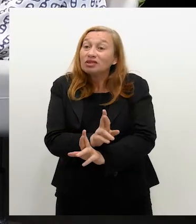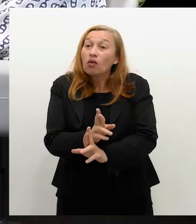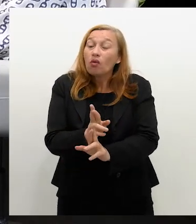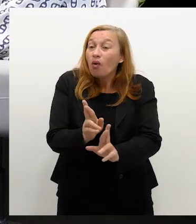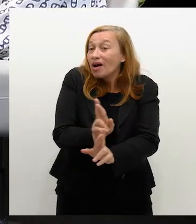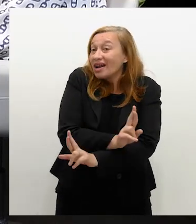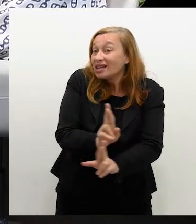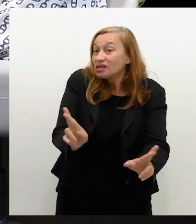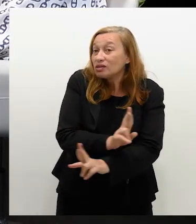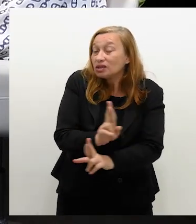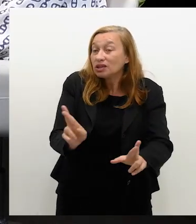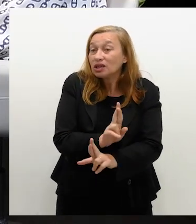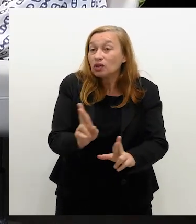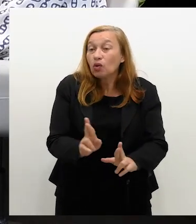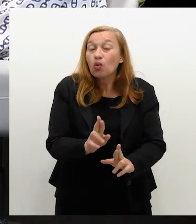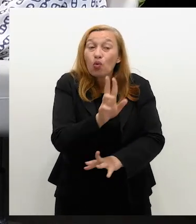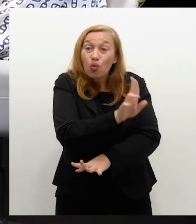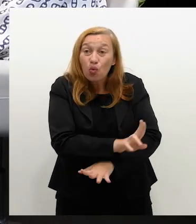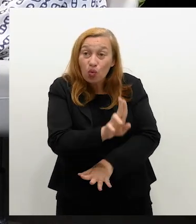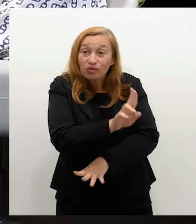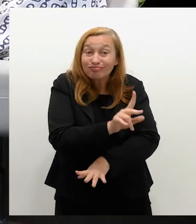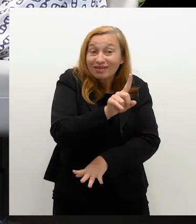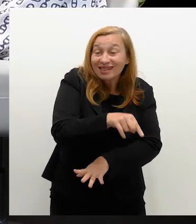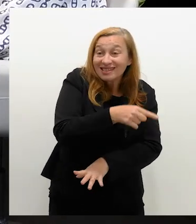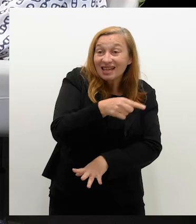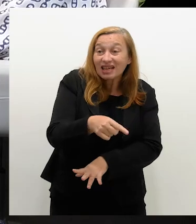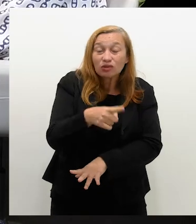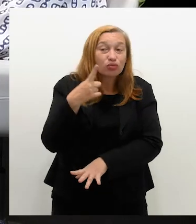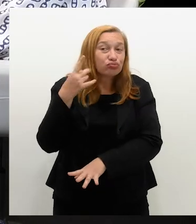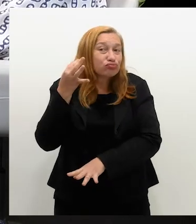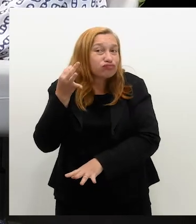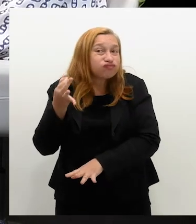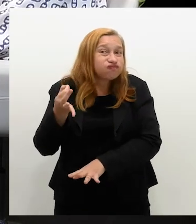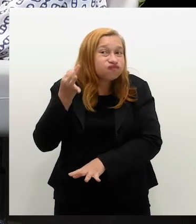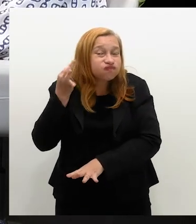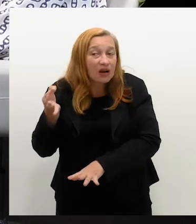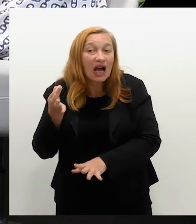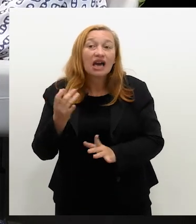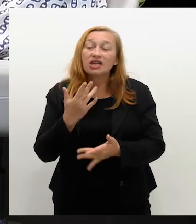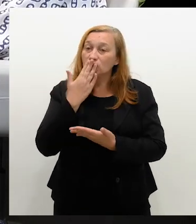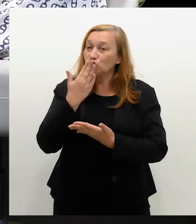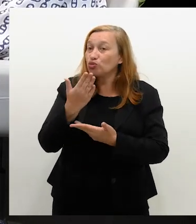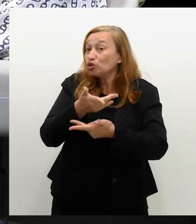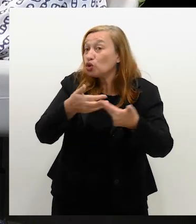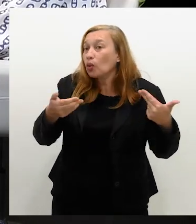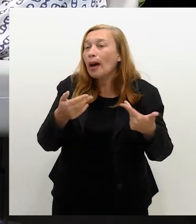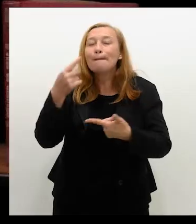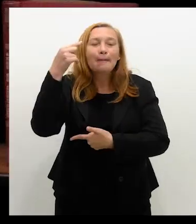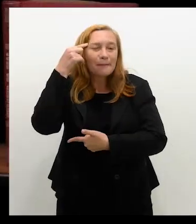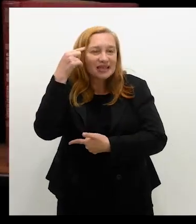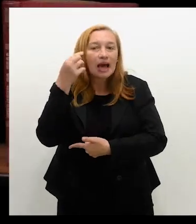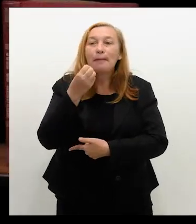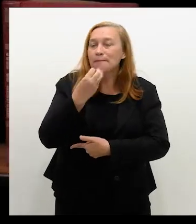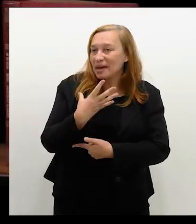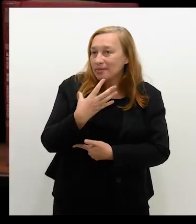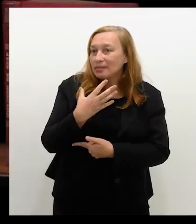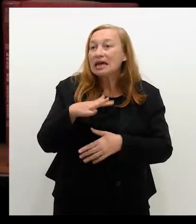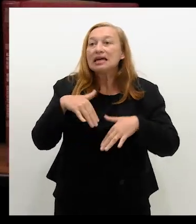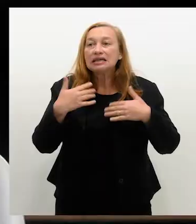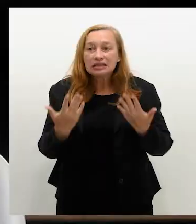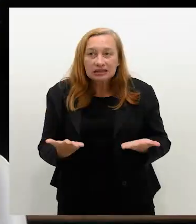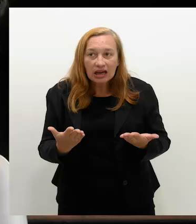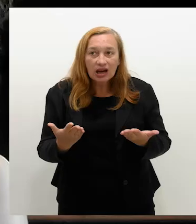uso de canceladores de ruído a esse tipo de evento. Então, é uma coisa para a gente pensar muito bem. Quer